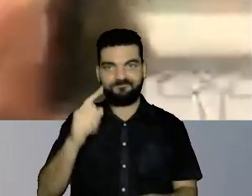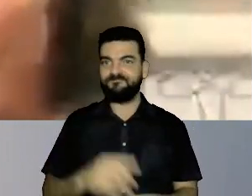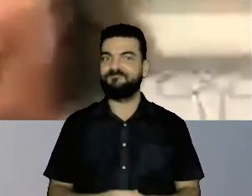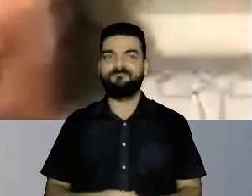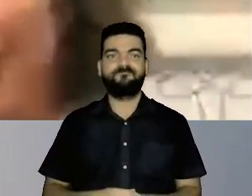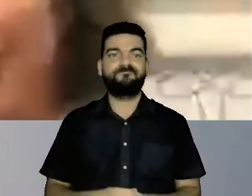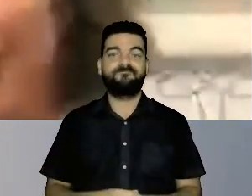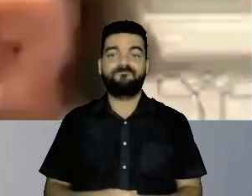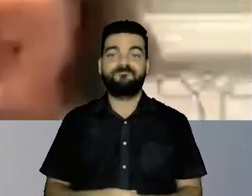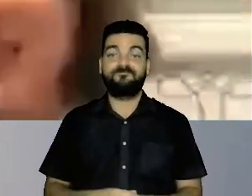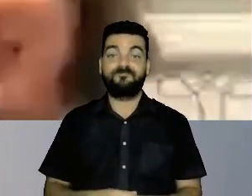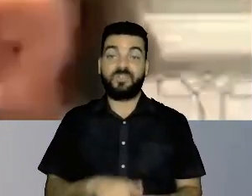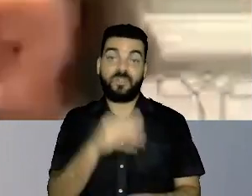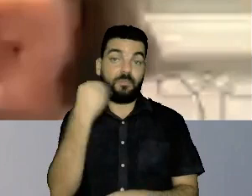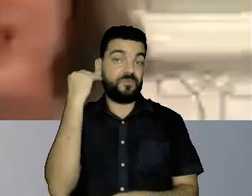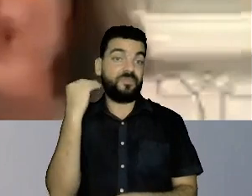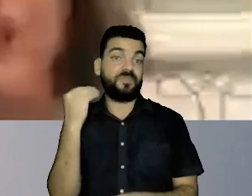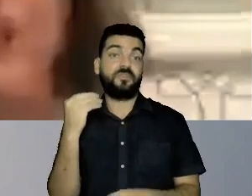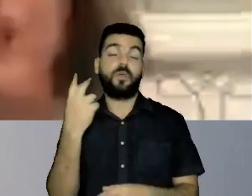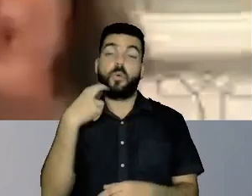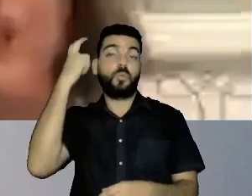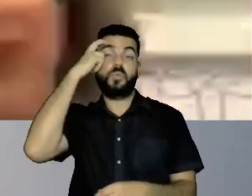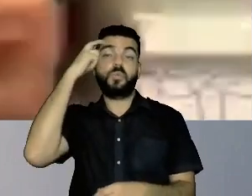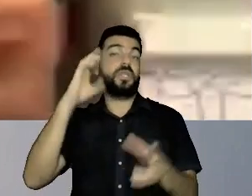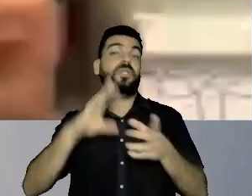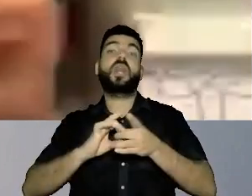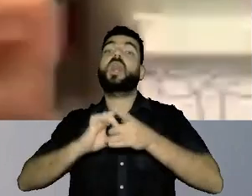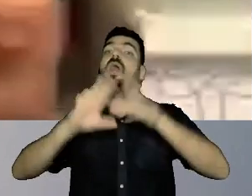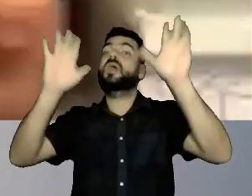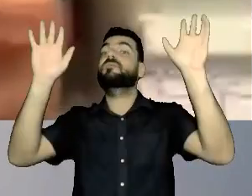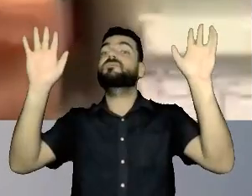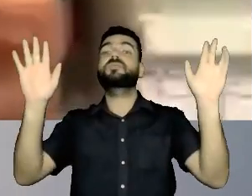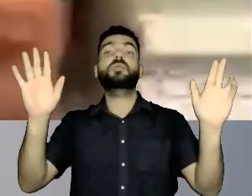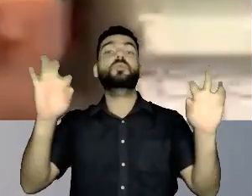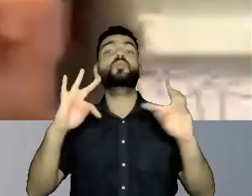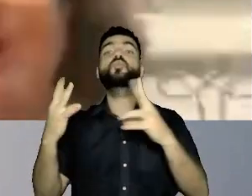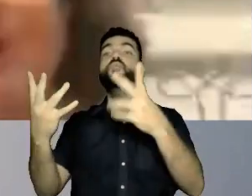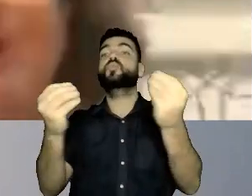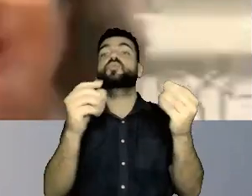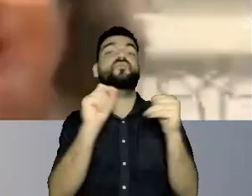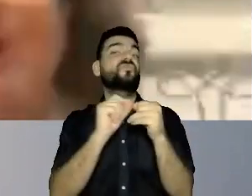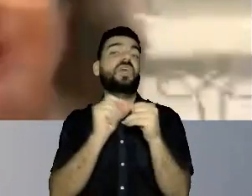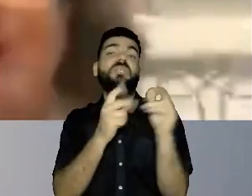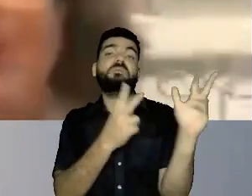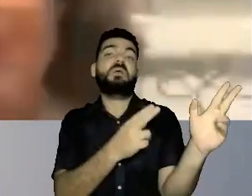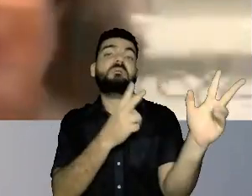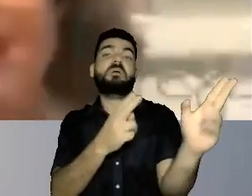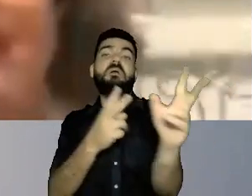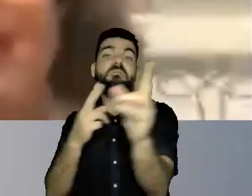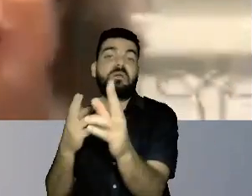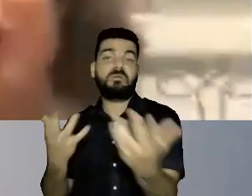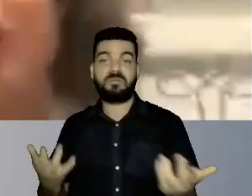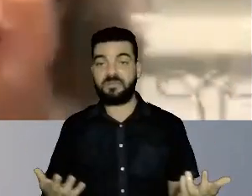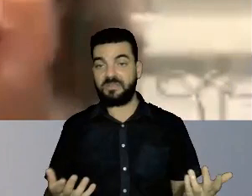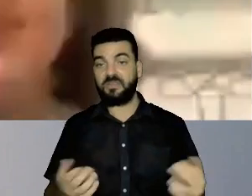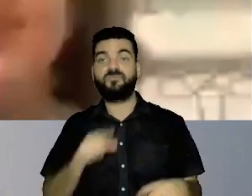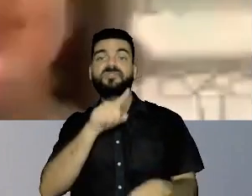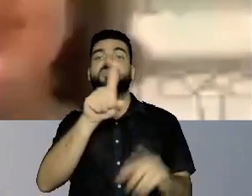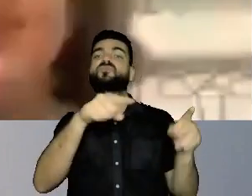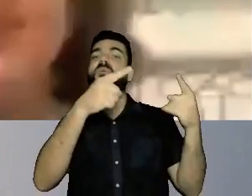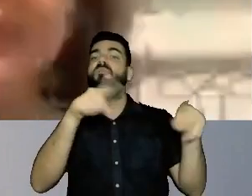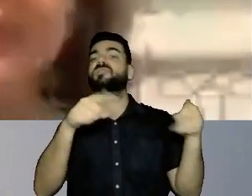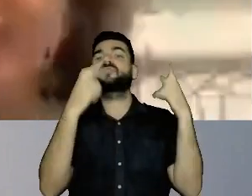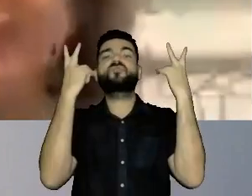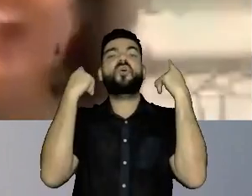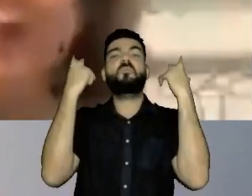de tudo isso, que elas são invisíveis, isso não retorna financeiramente para ela. A partir do momento que você se apropria da cultura e diz, é